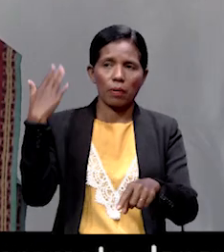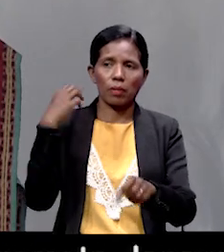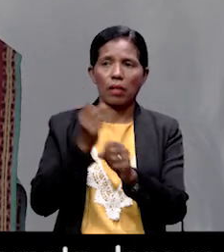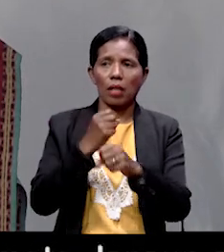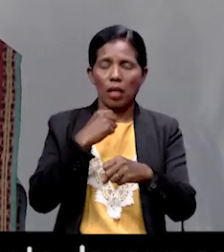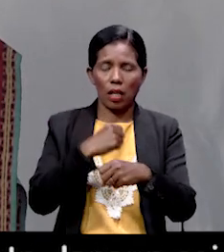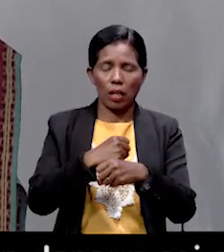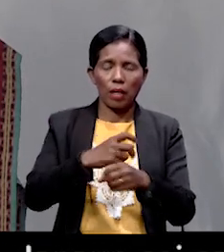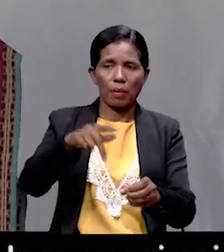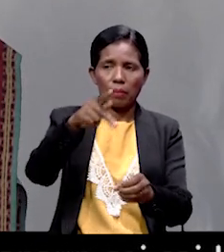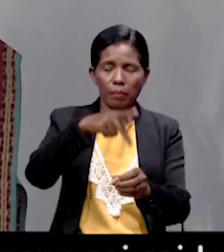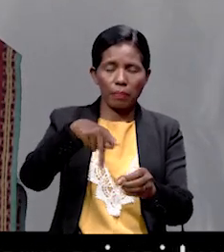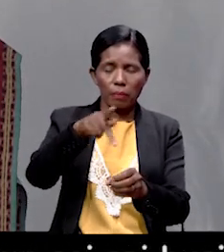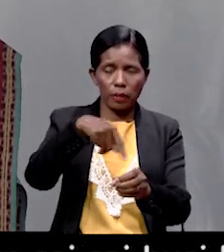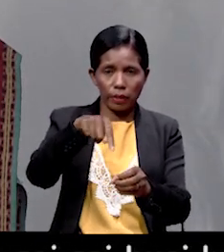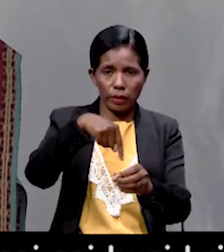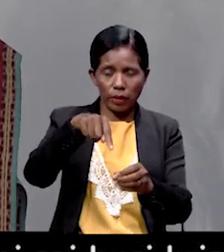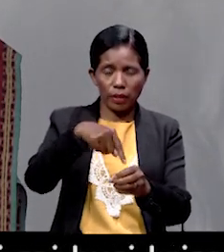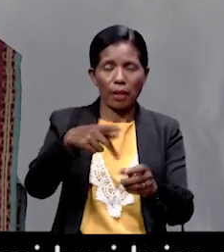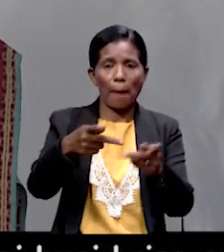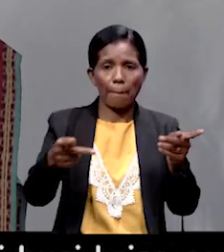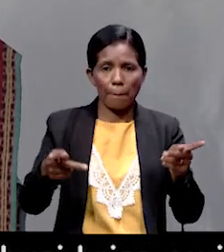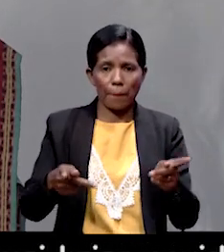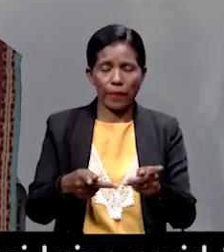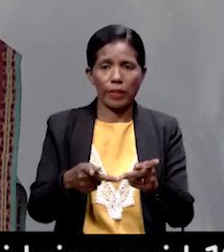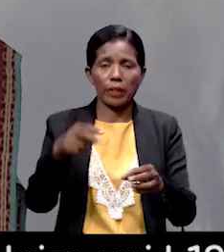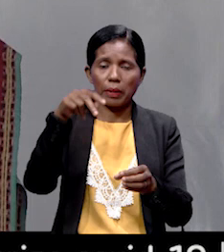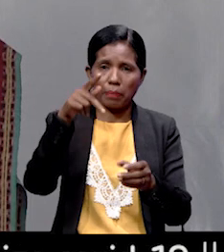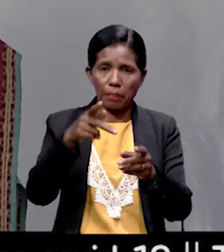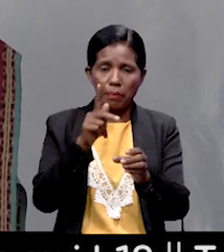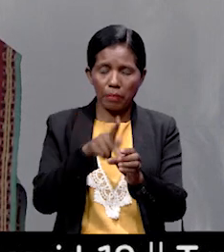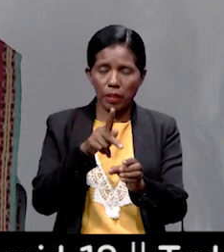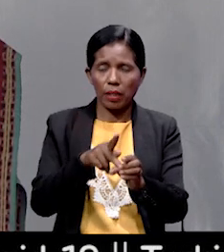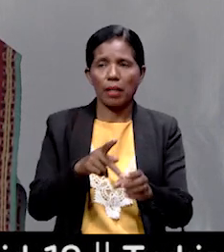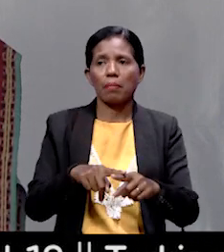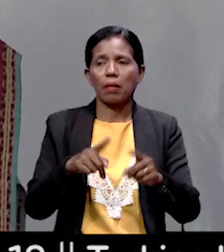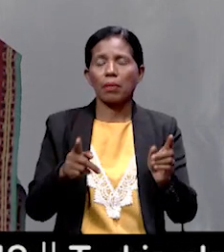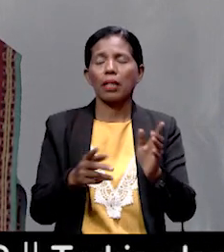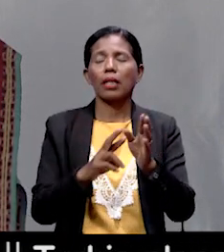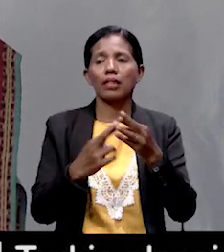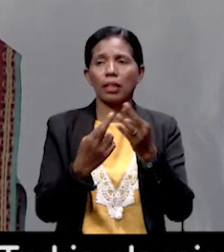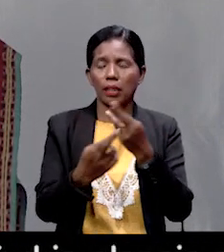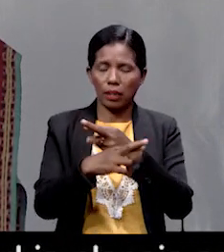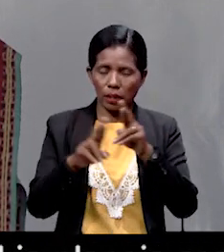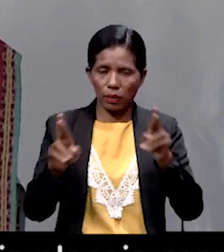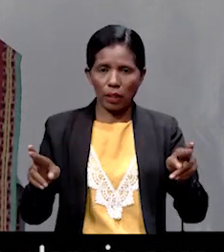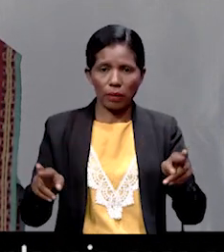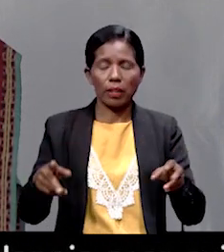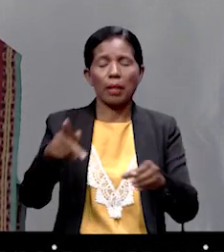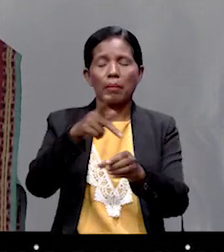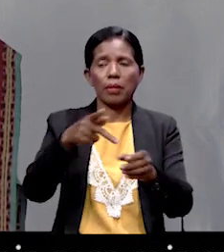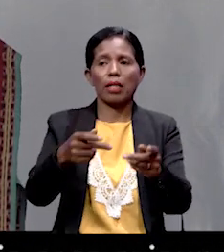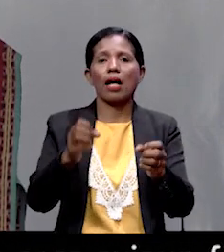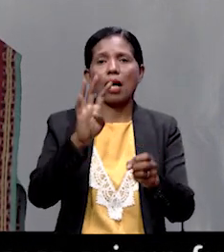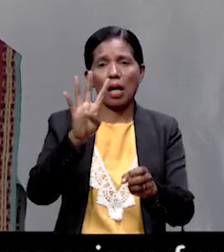na perfuração para pulso e na mata só tu vai né? Vai ver resultado diu-diu ia minamatan ha